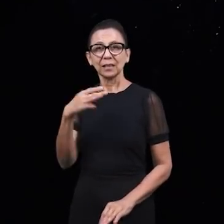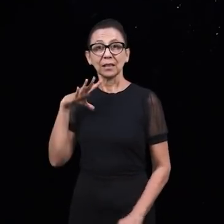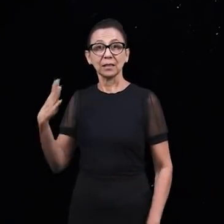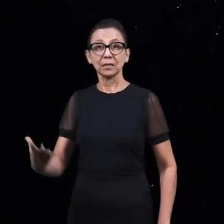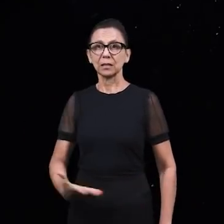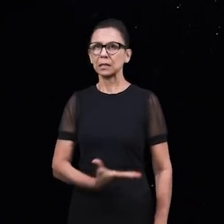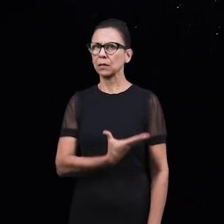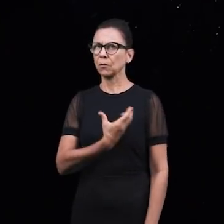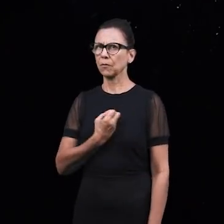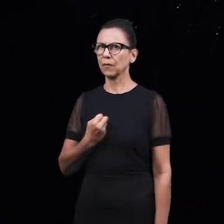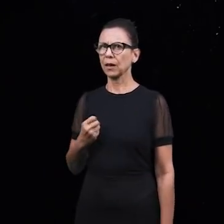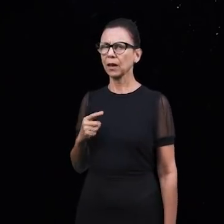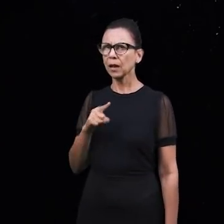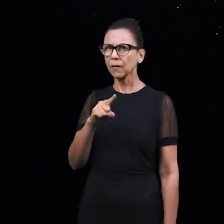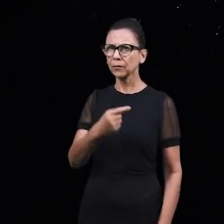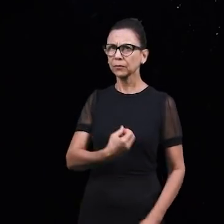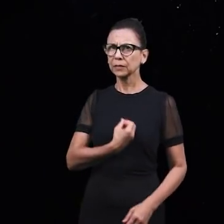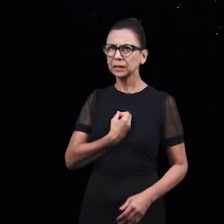quer te